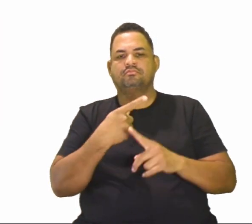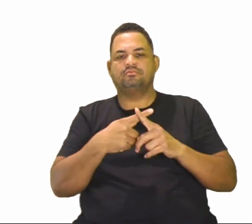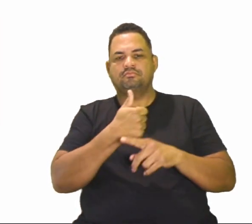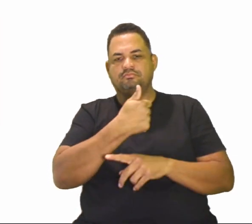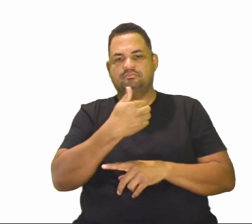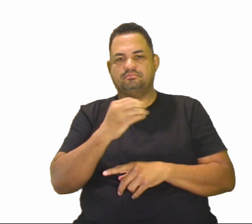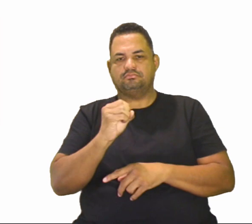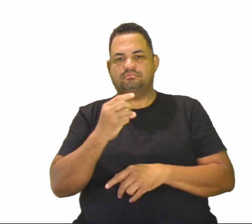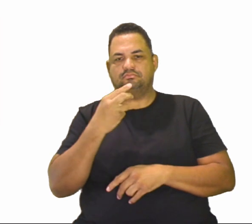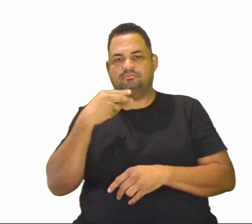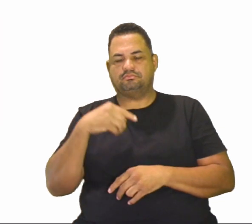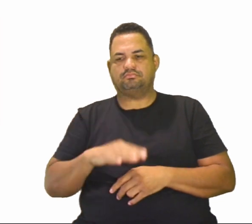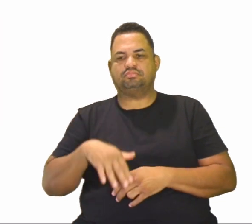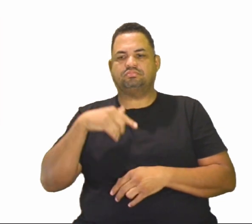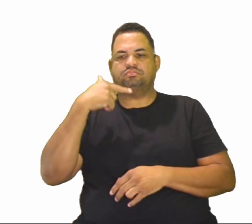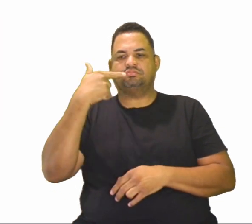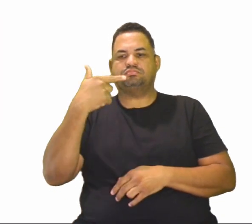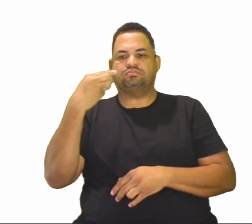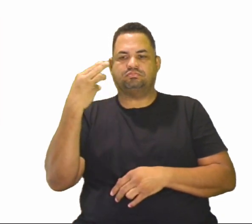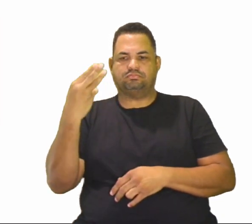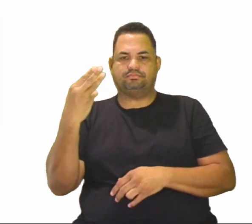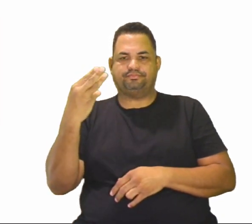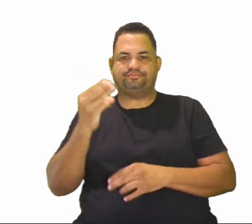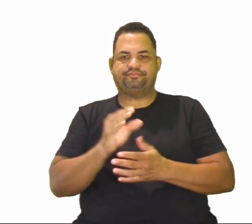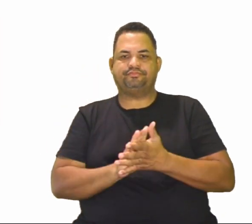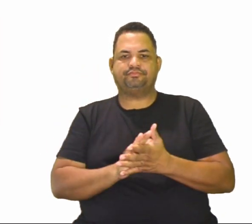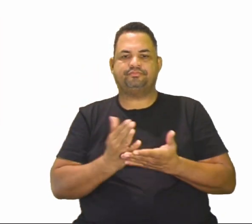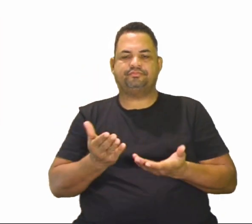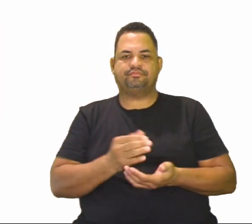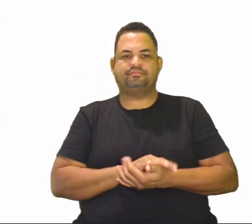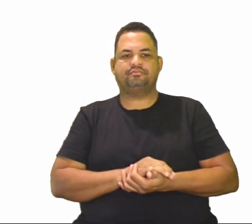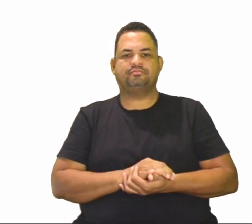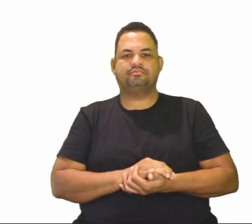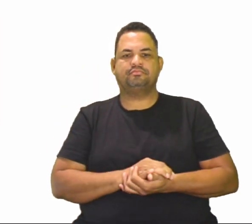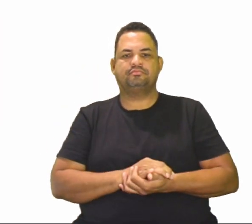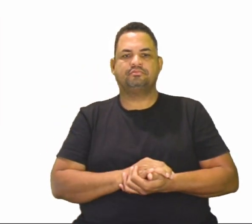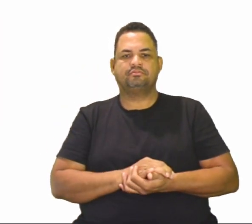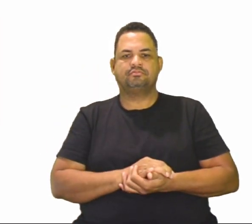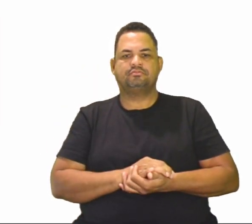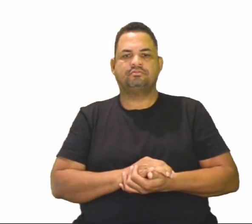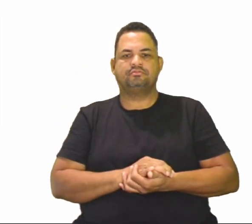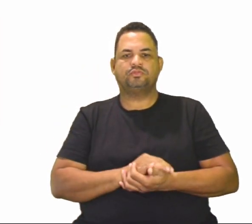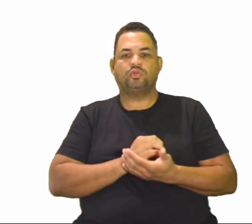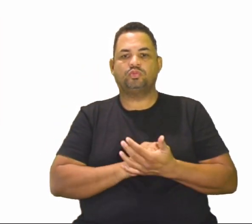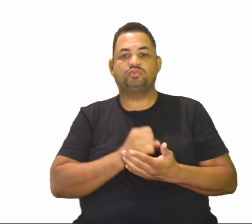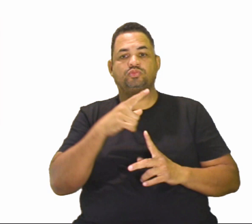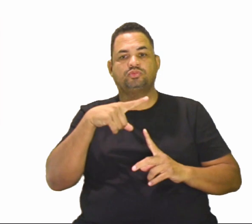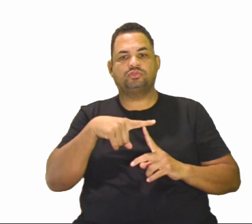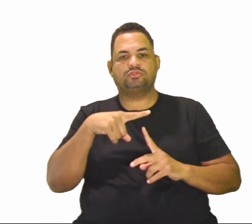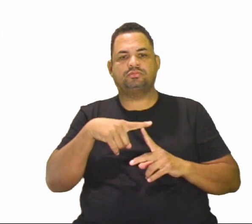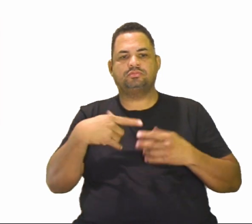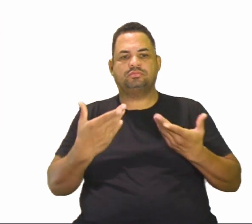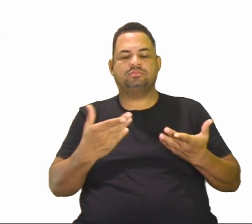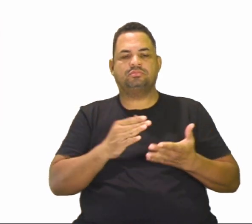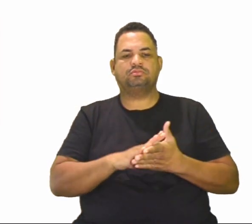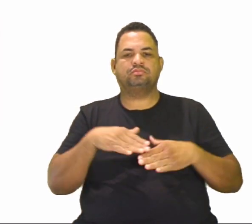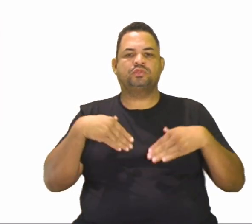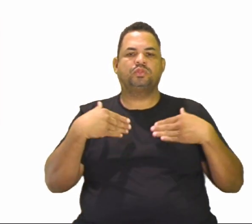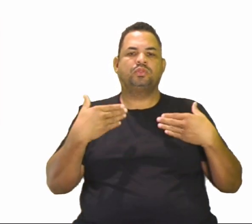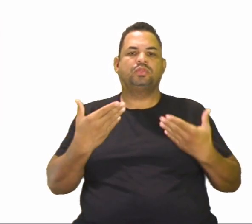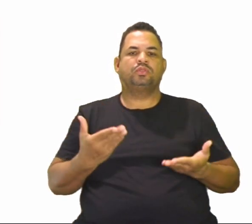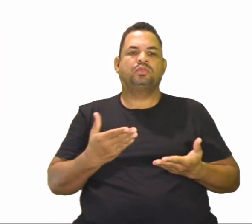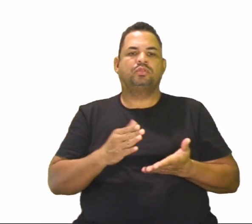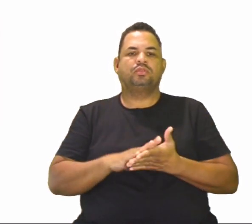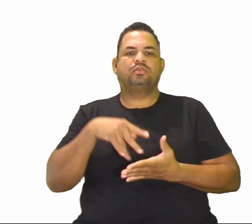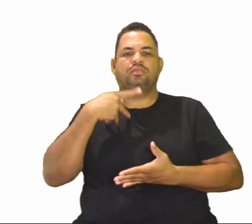6,02 vezes 10 elevado a 23 entidades ou espécies. Então, quando se falar